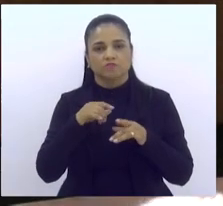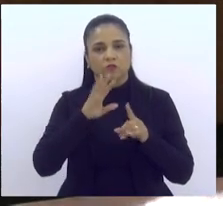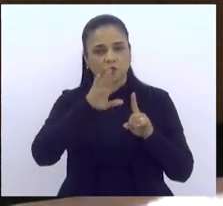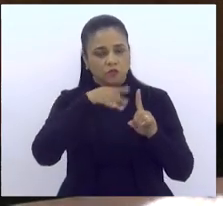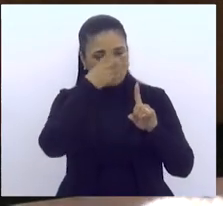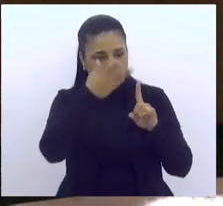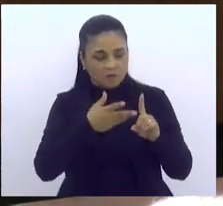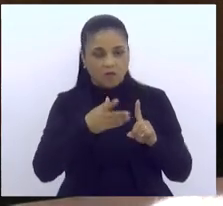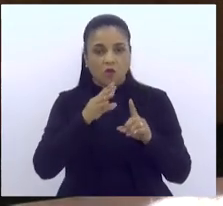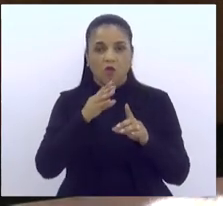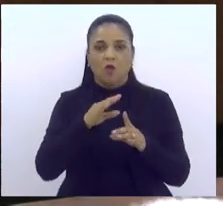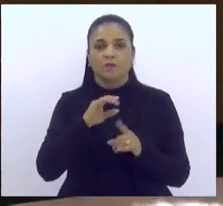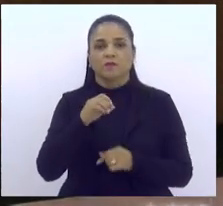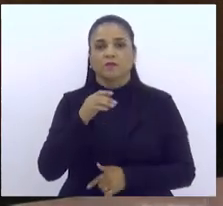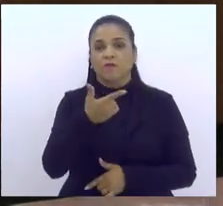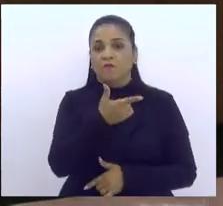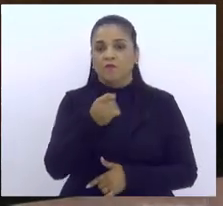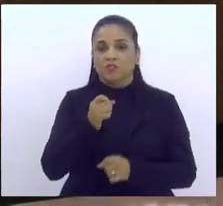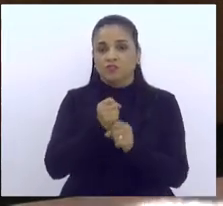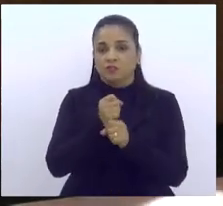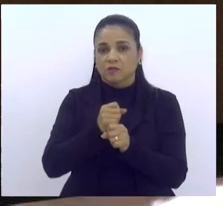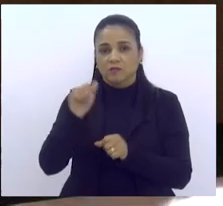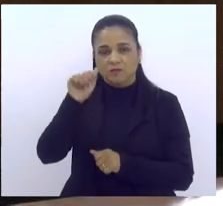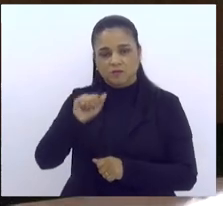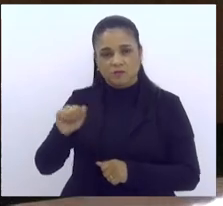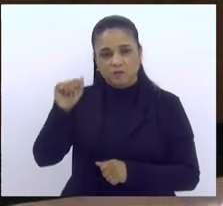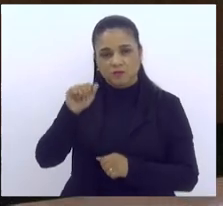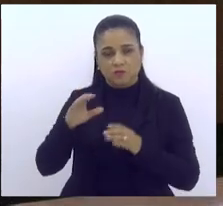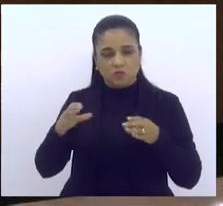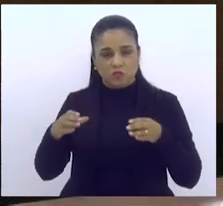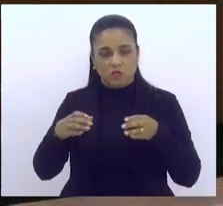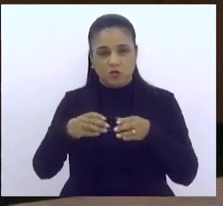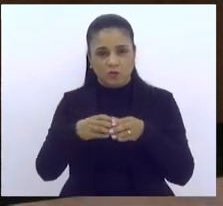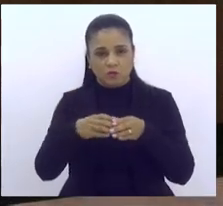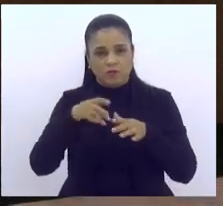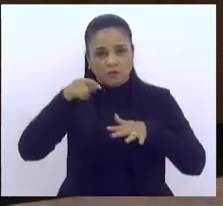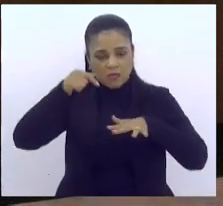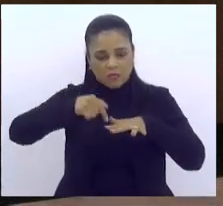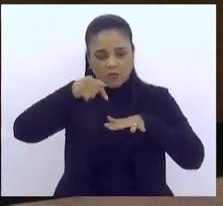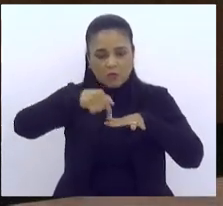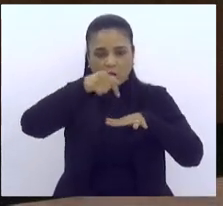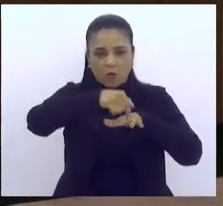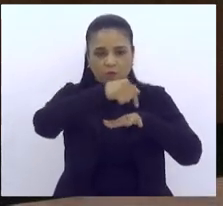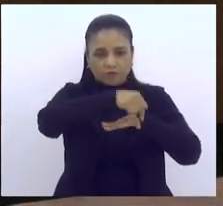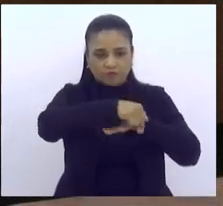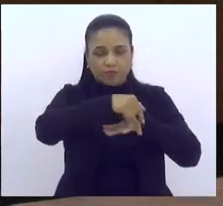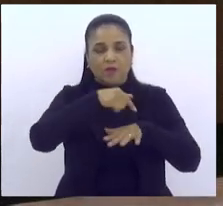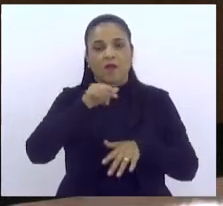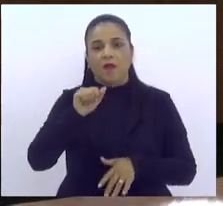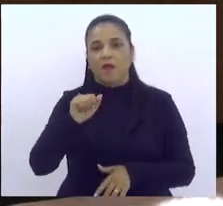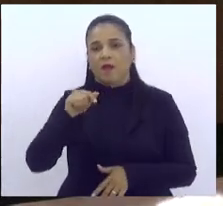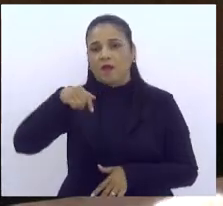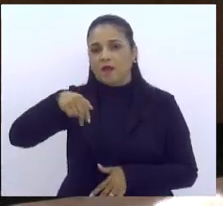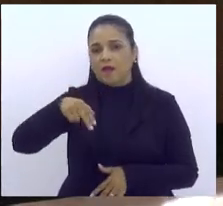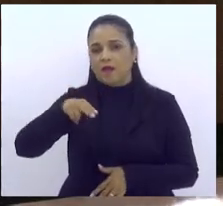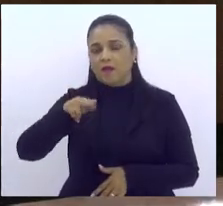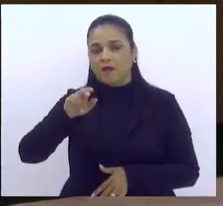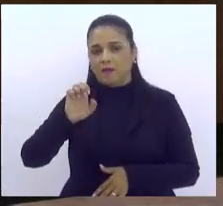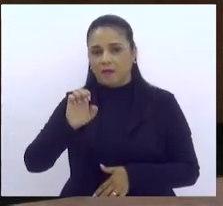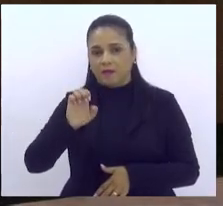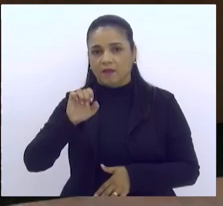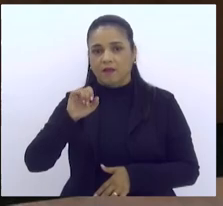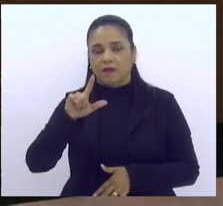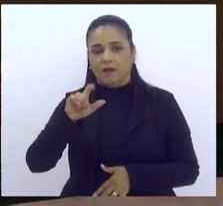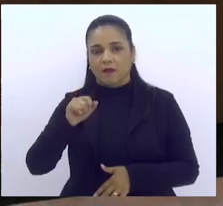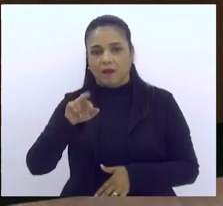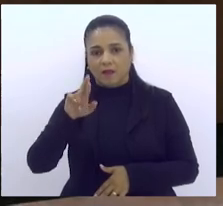homenagem aos 20 anos da Associação de Comunidades Remanescentes de Quilombos, no estado do Rio de Janeiro, a Aquilerge, que vai ser na segunda-feira,